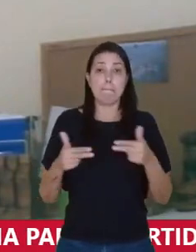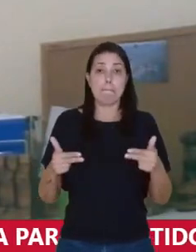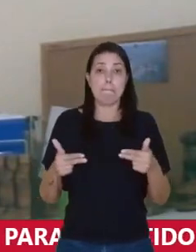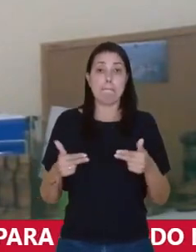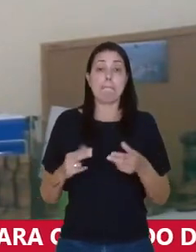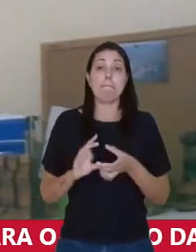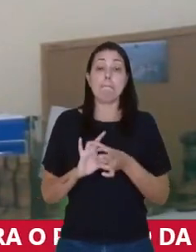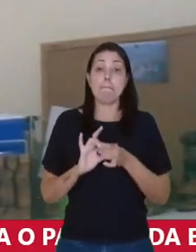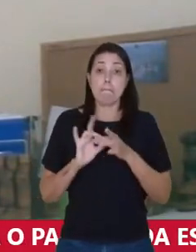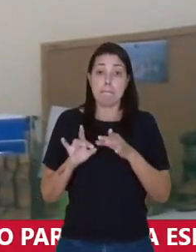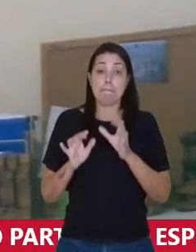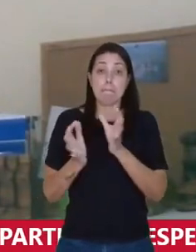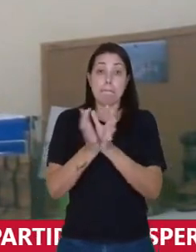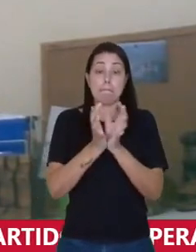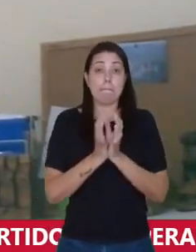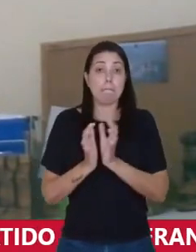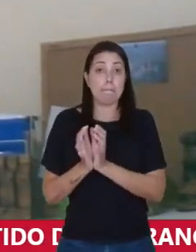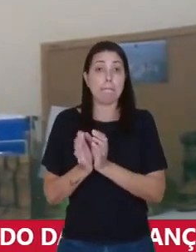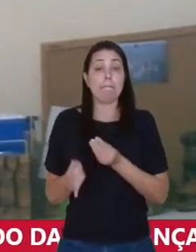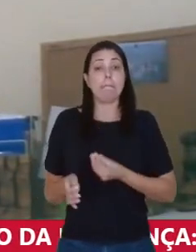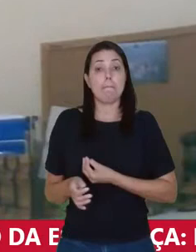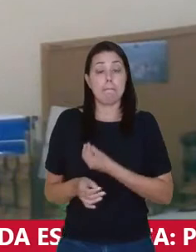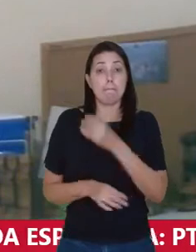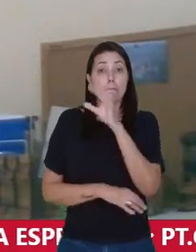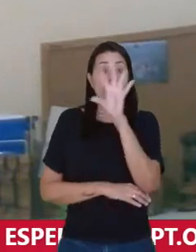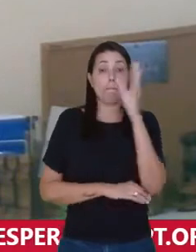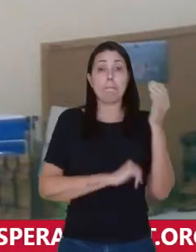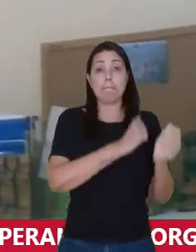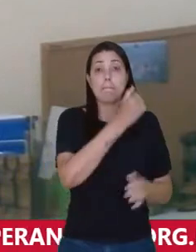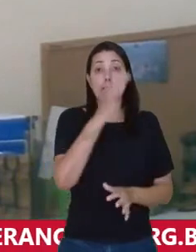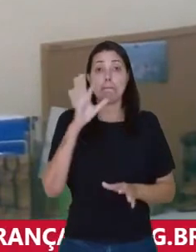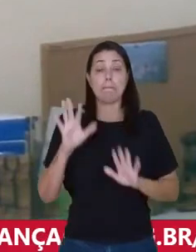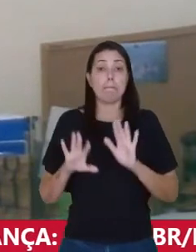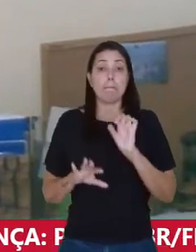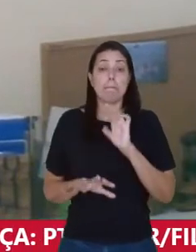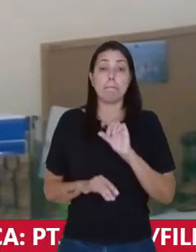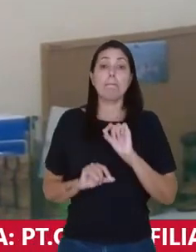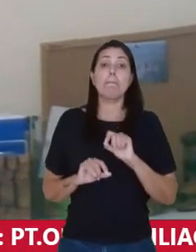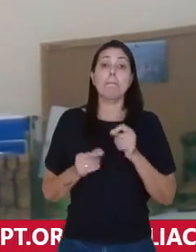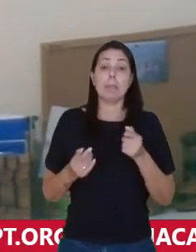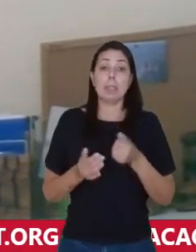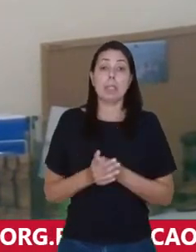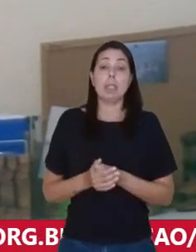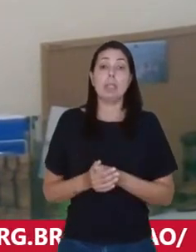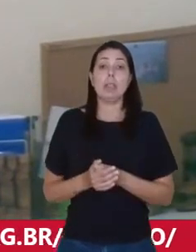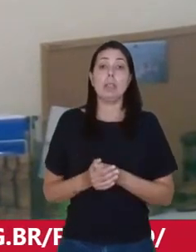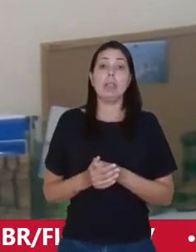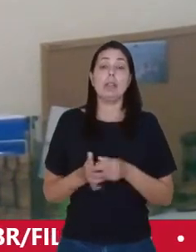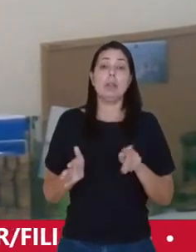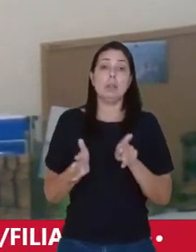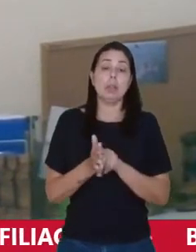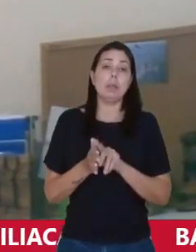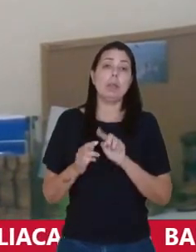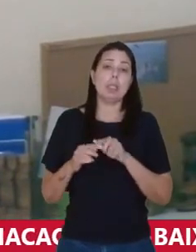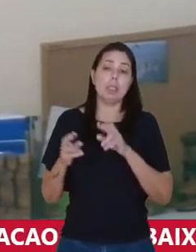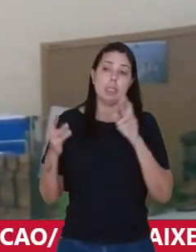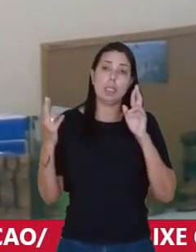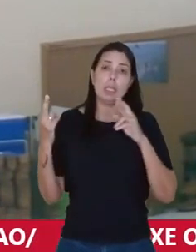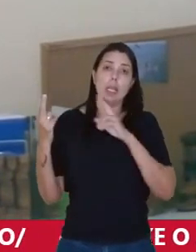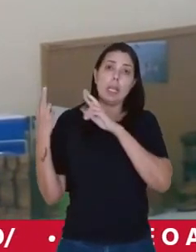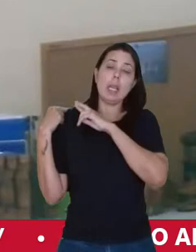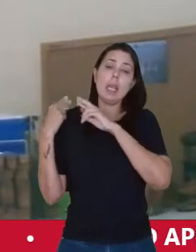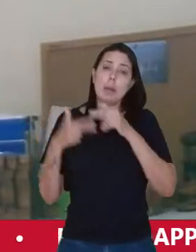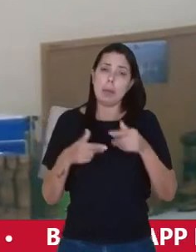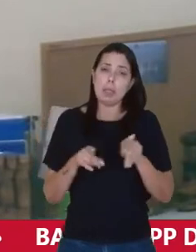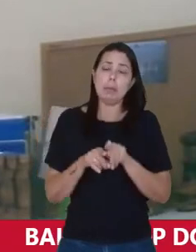que permita que grupos vivam com a natureza, né? Que não só as matrizes hegemônicas, né, respeitem e não